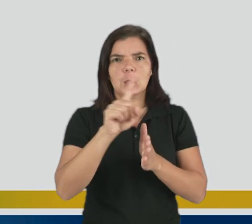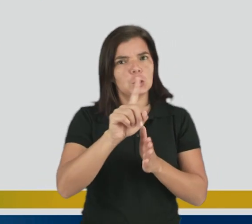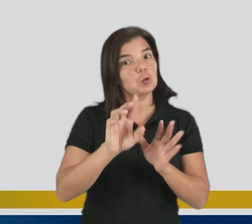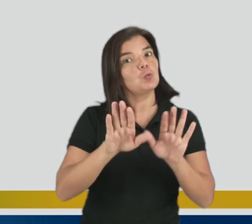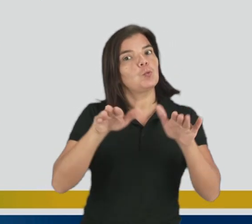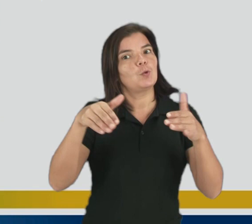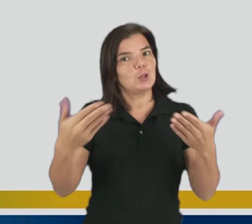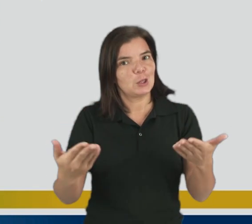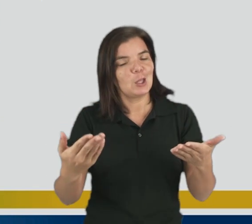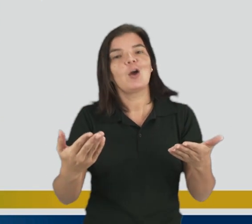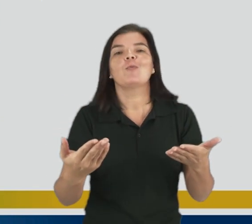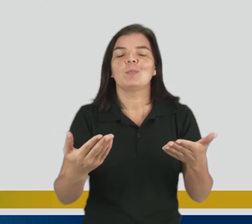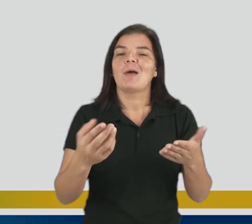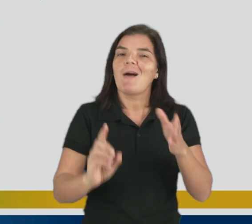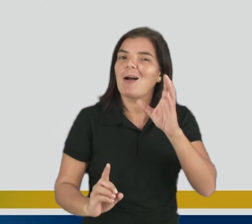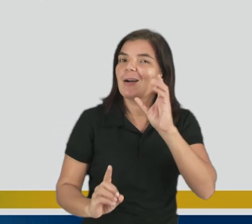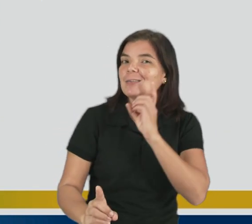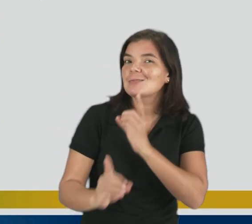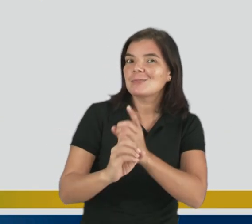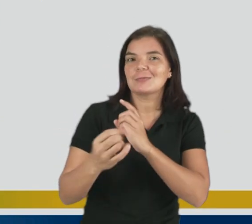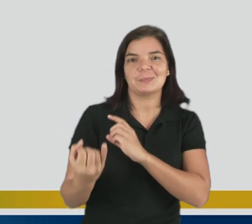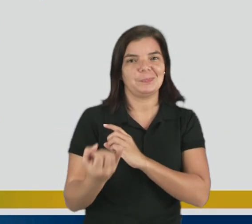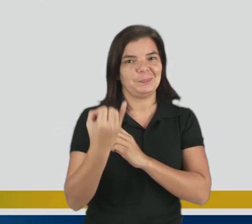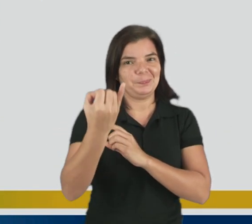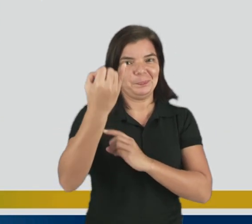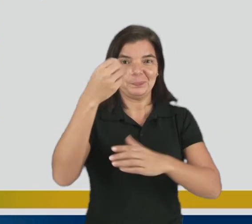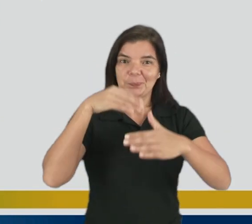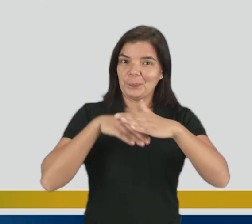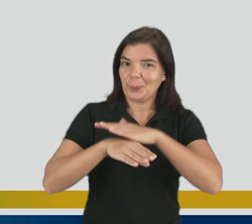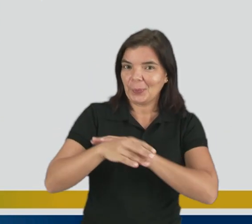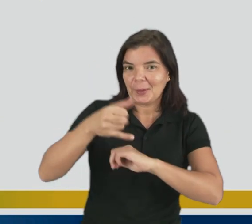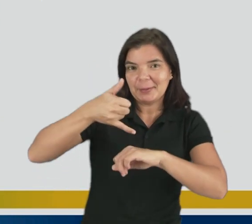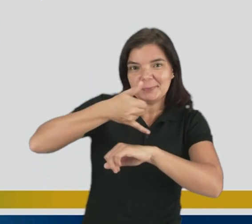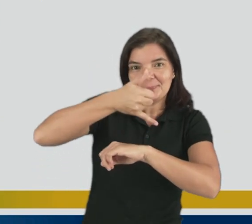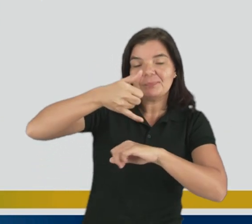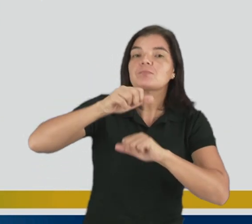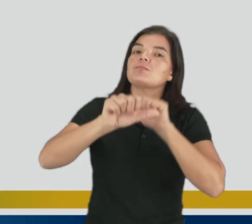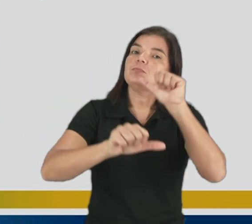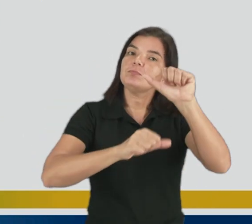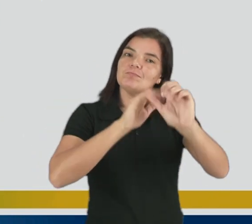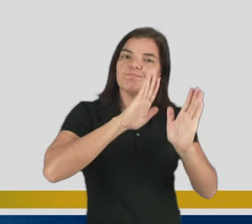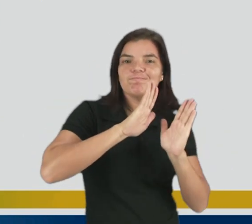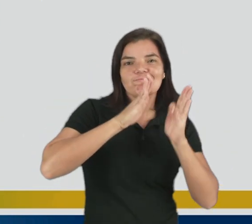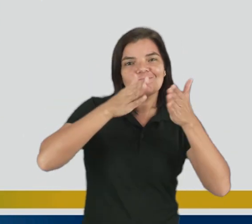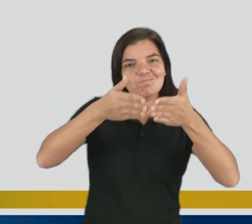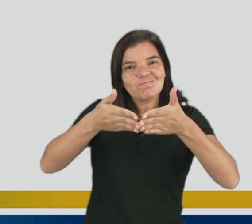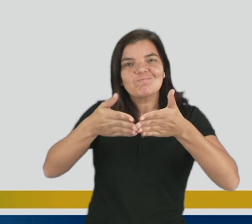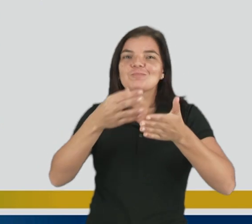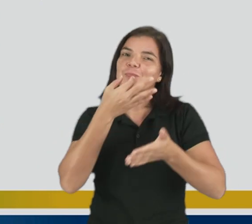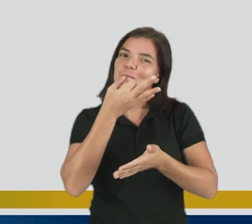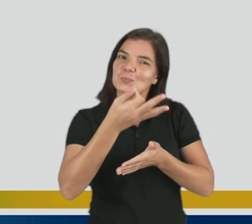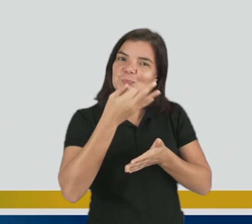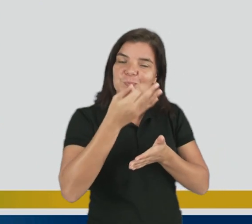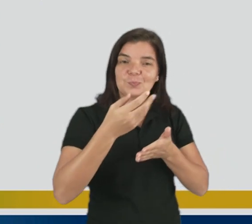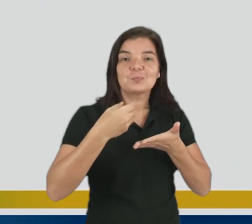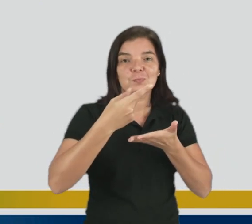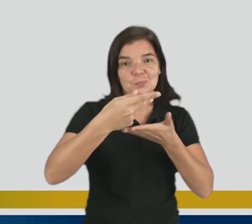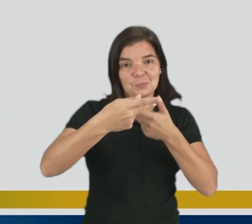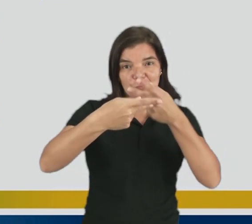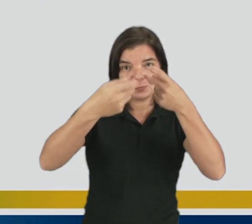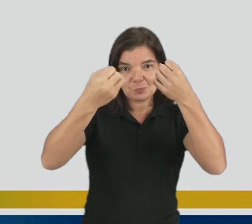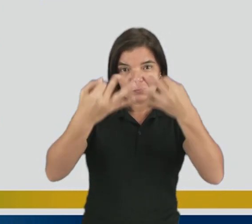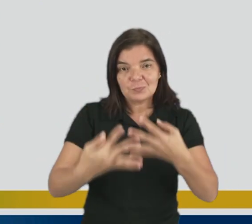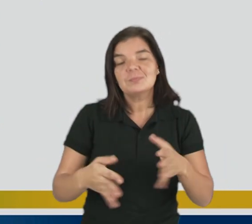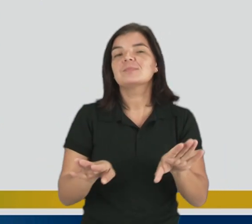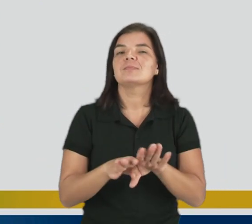no entanto, a recente descoberta de uma importante reserva de petróleo, isso muda a direção do meu argumento, daquilo que eu vou defender no